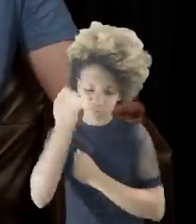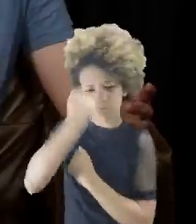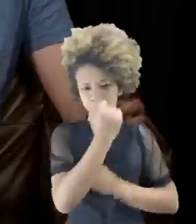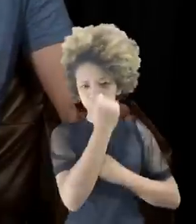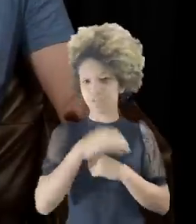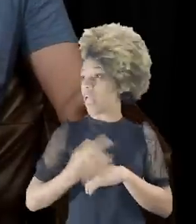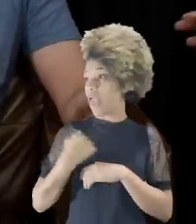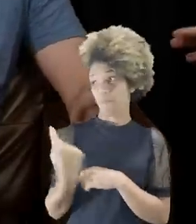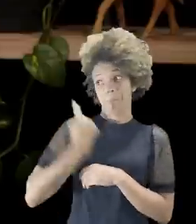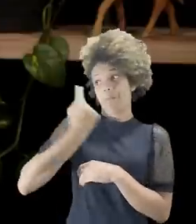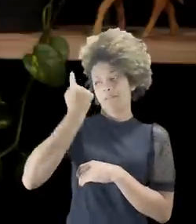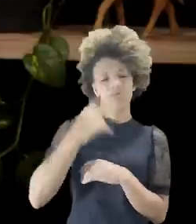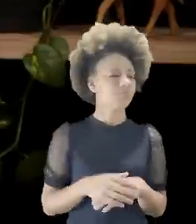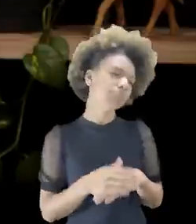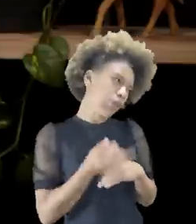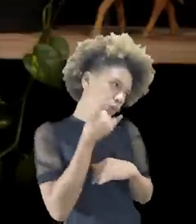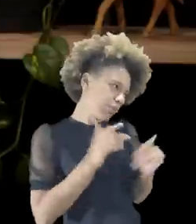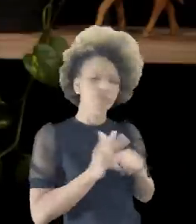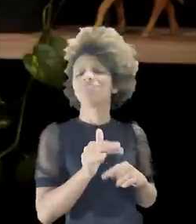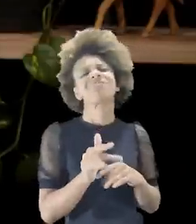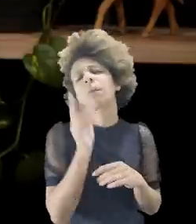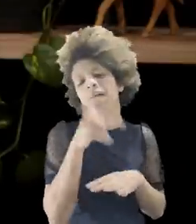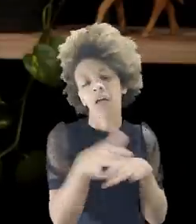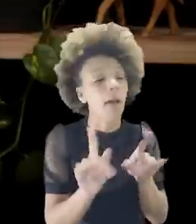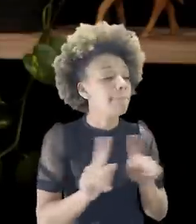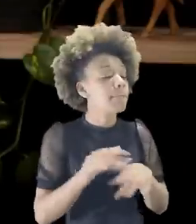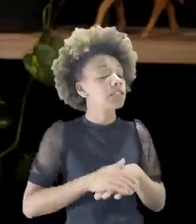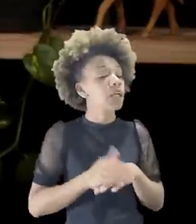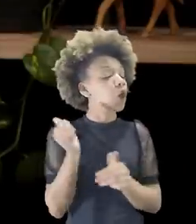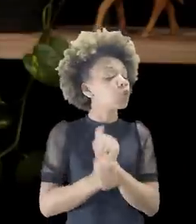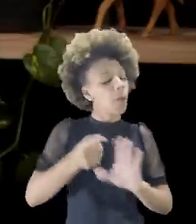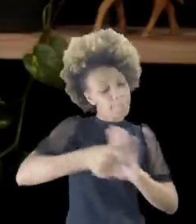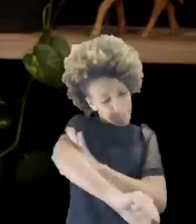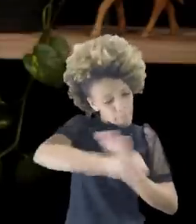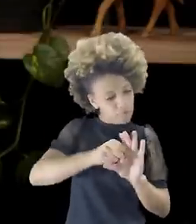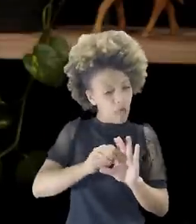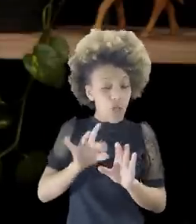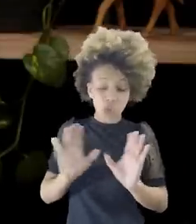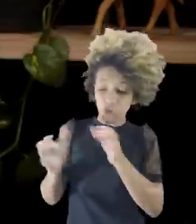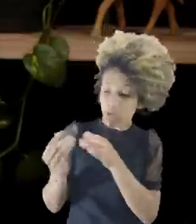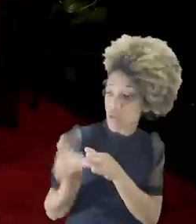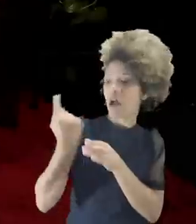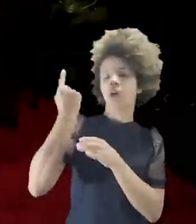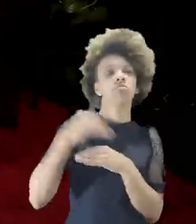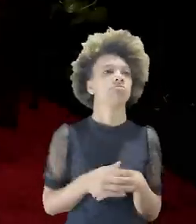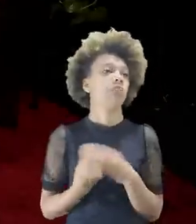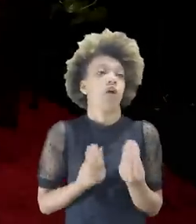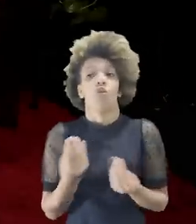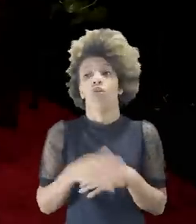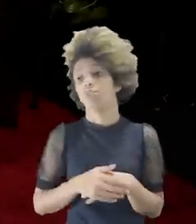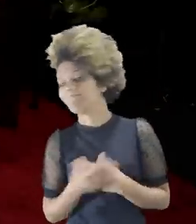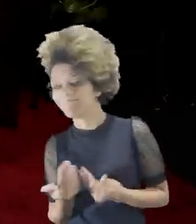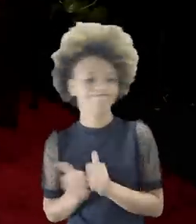era mais alto da conclusão desculpa eu vou interromper que o jogador de basquete na verdade é só uma bolha de pessoas altas que o cara vai pelo esporte